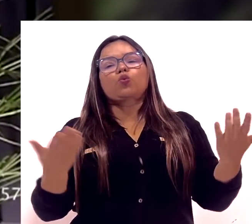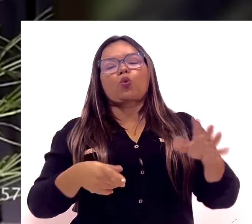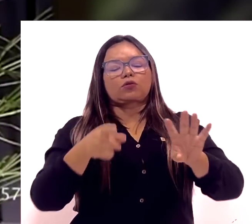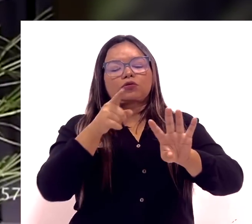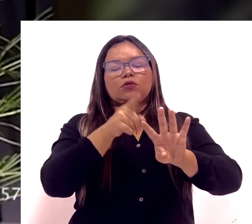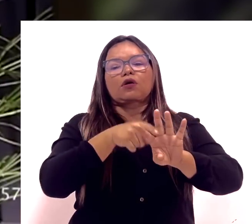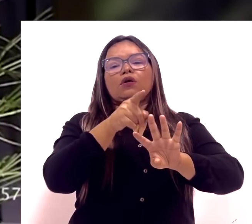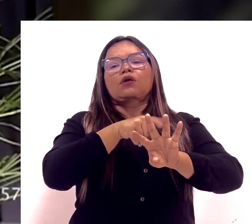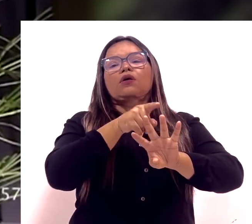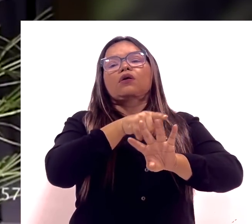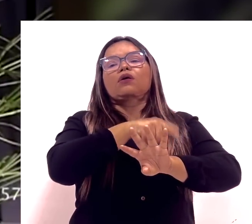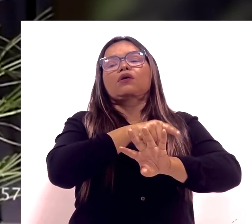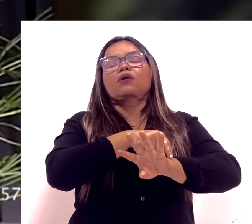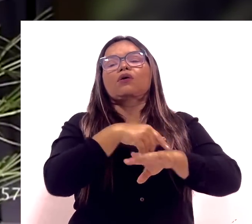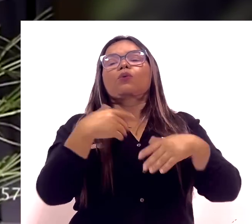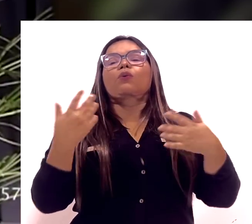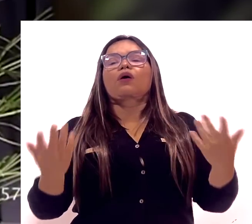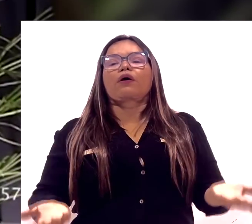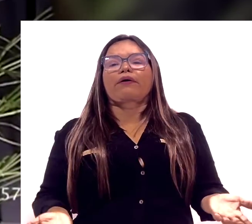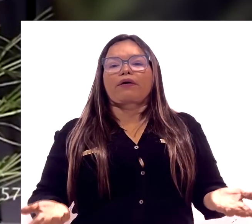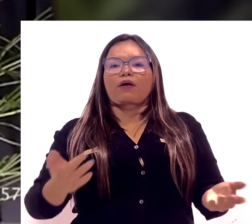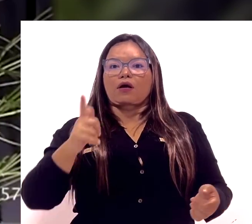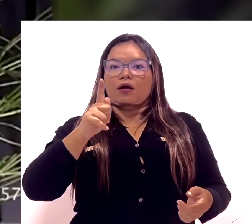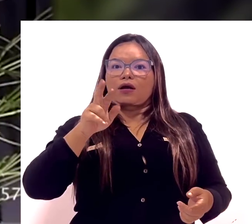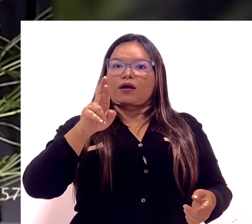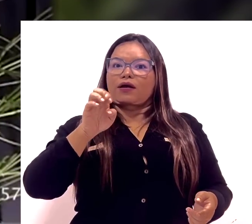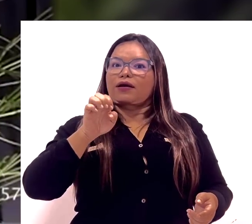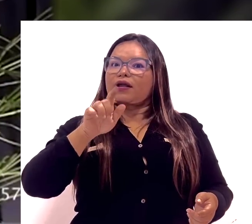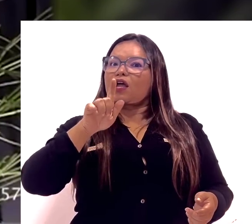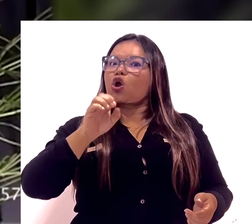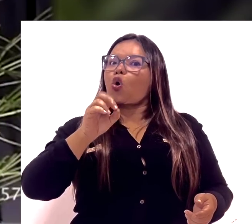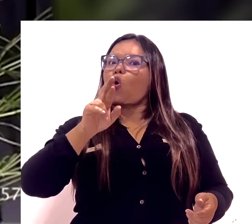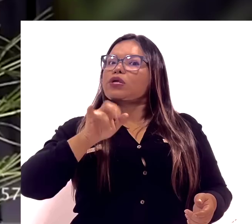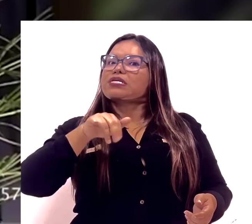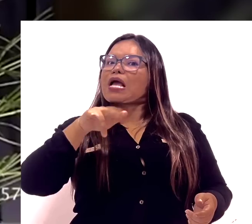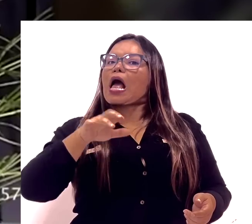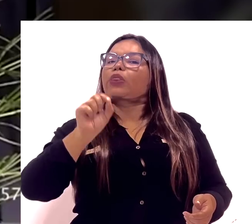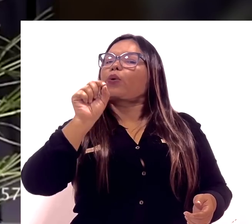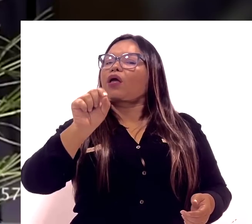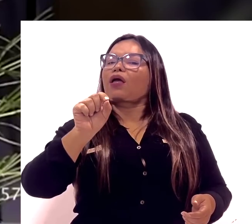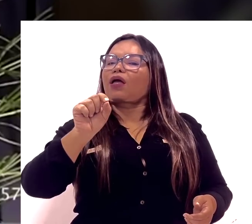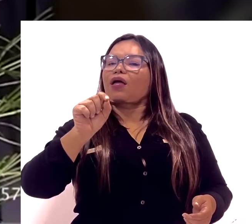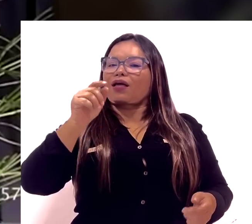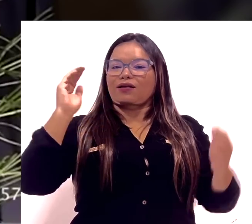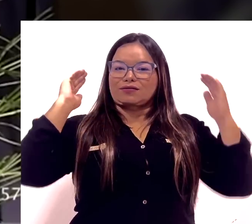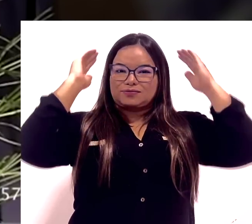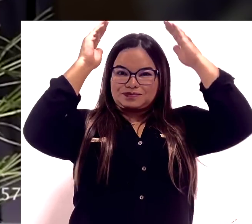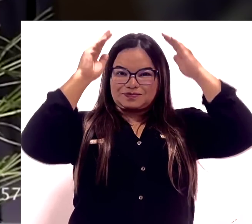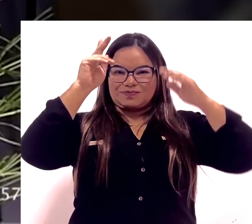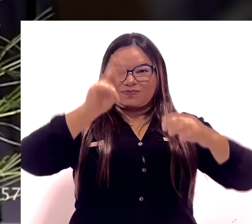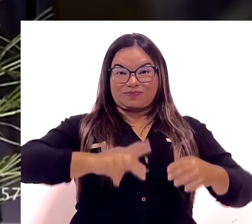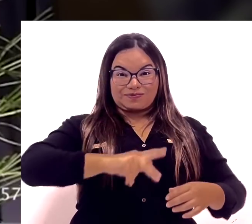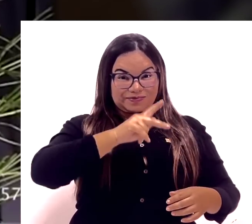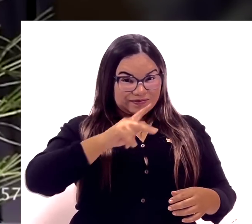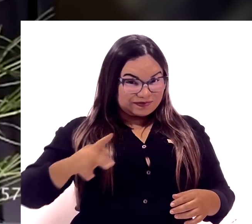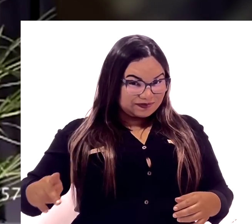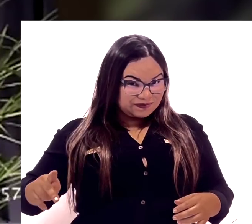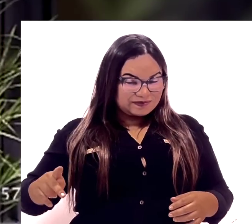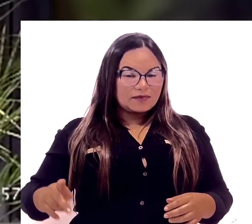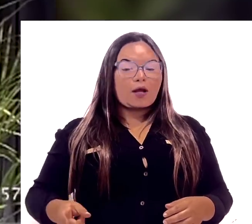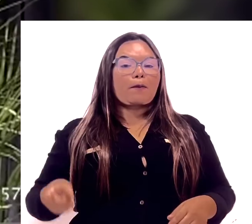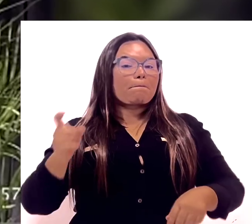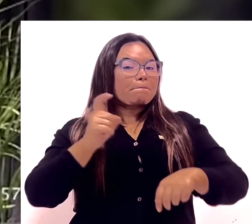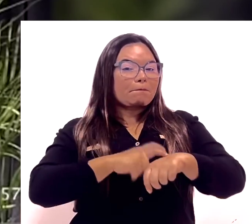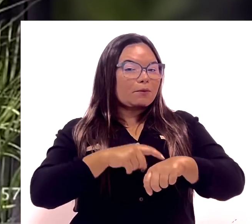sabe? Utilizamos o calendário gregoriano. Quem foi Gregório? Foi um Papa. E foram os tempos